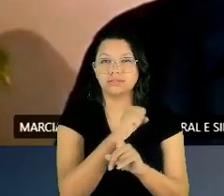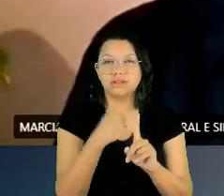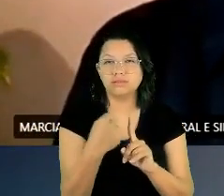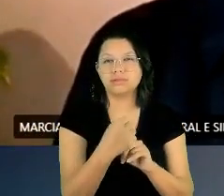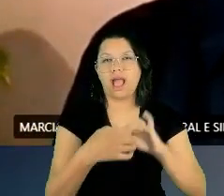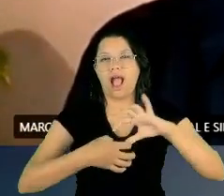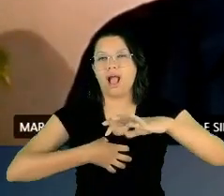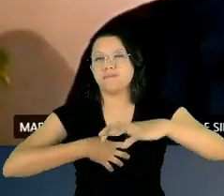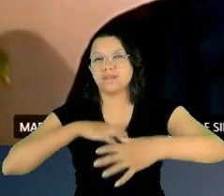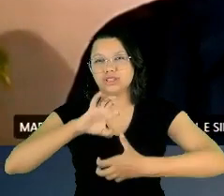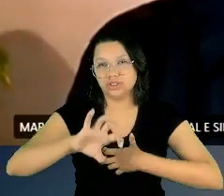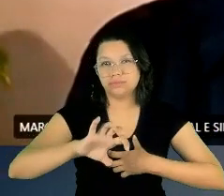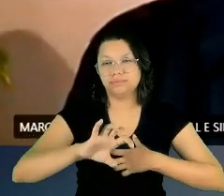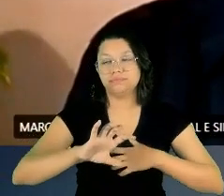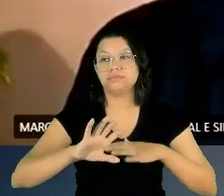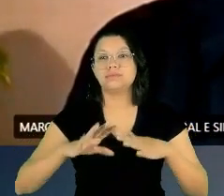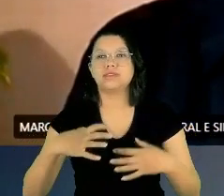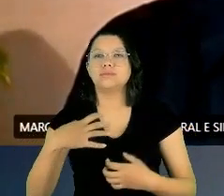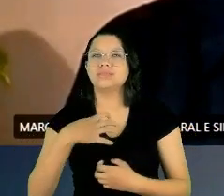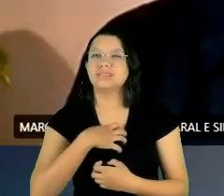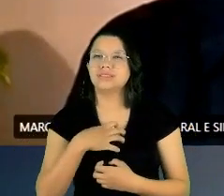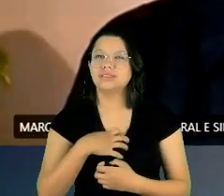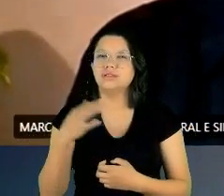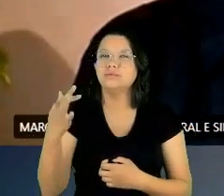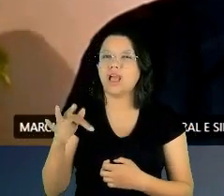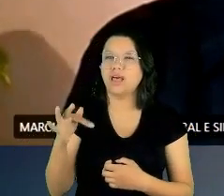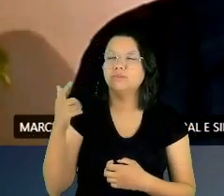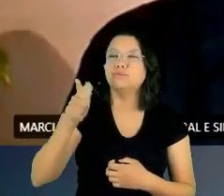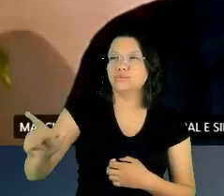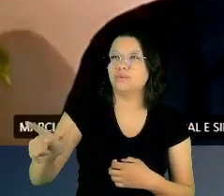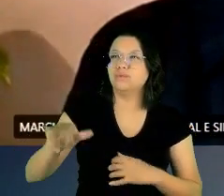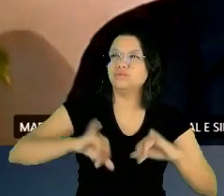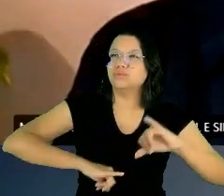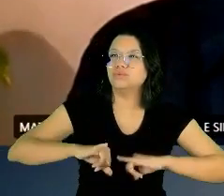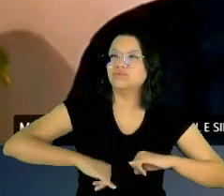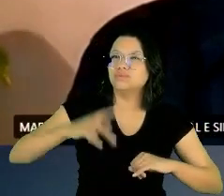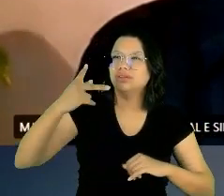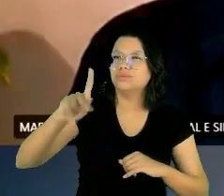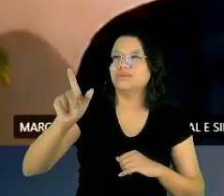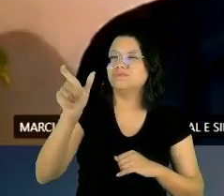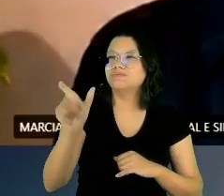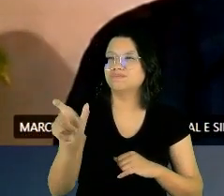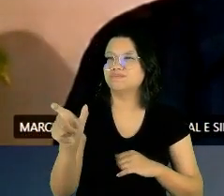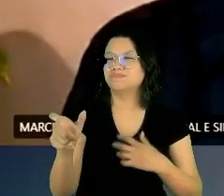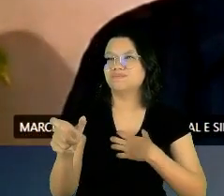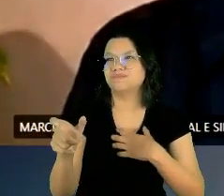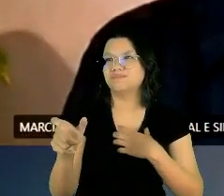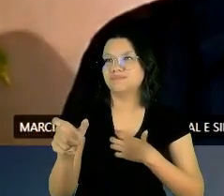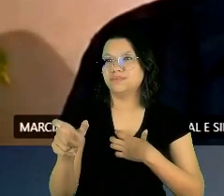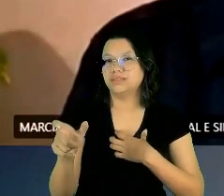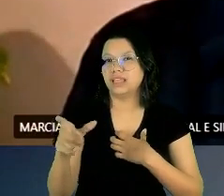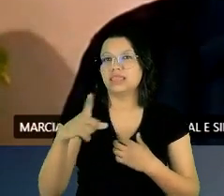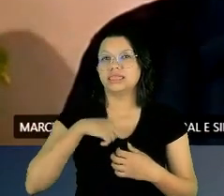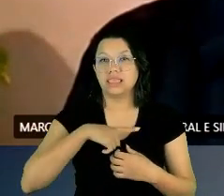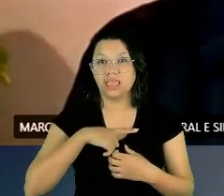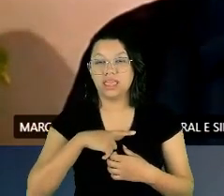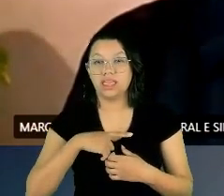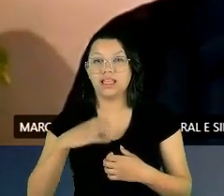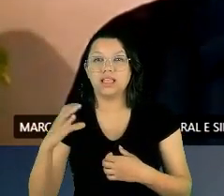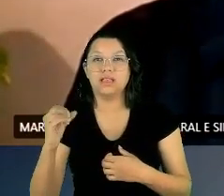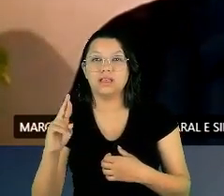social, empatia. Quando eu me empatizo pela dor do outro, pelo sofrimento do outro, além de ter